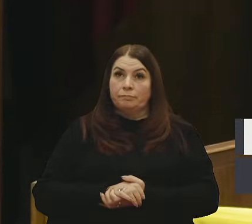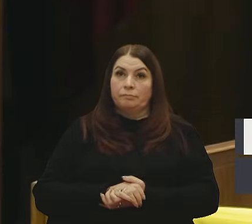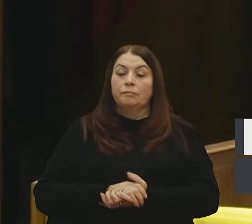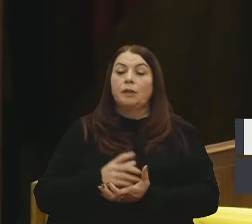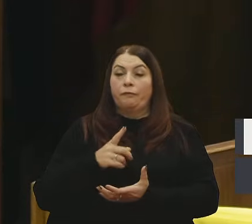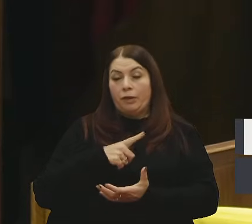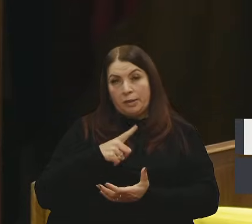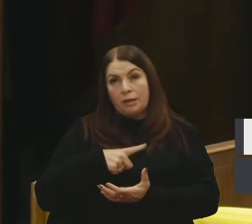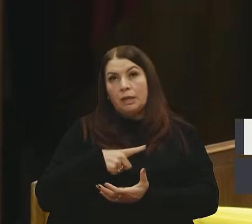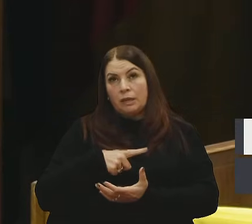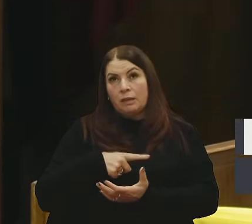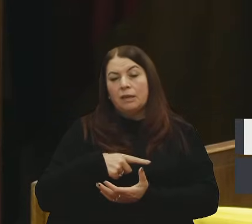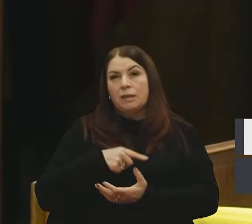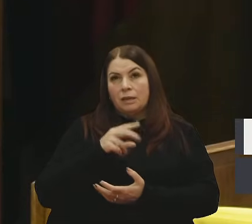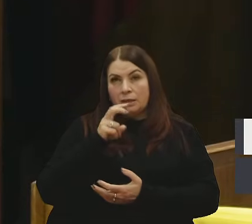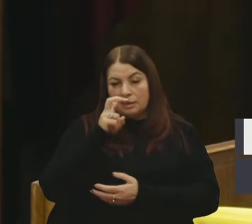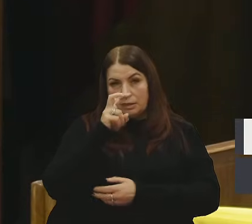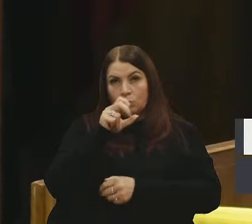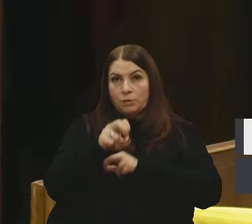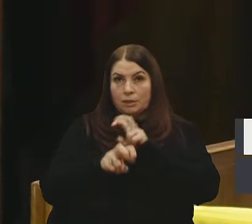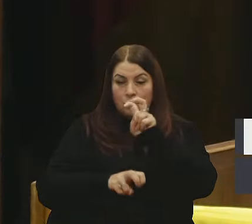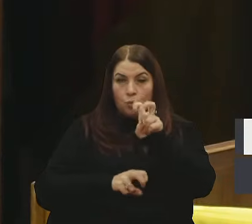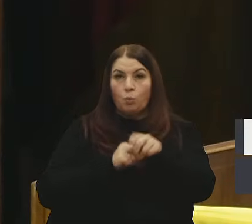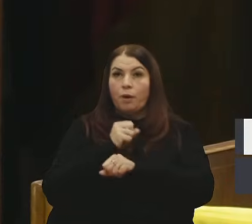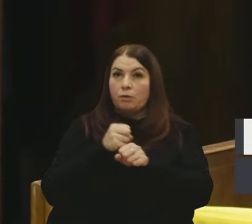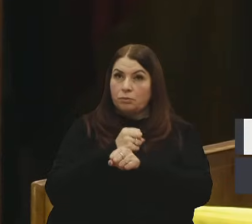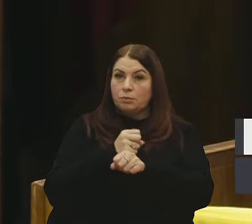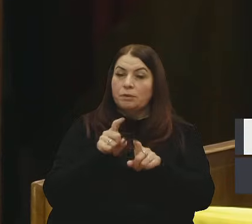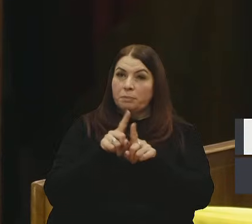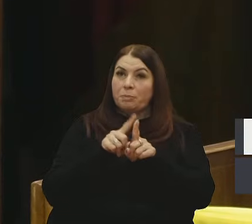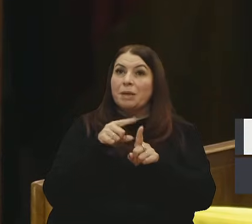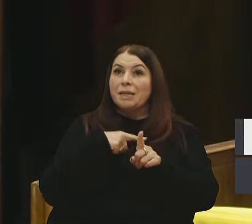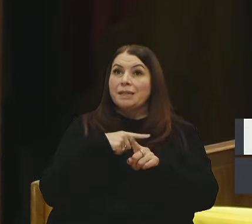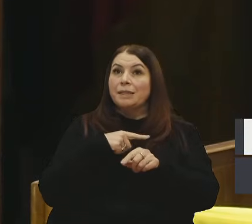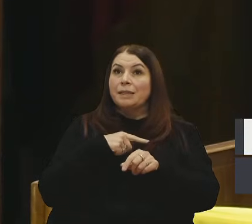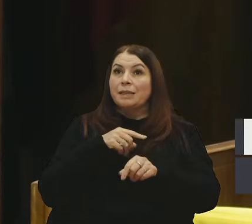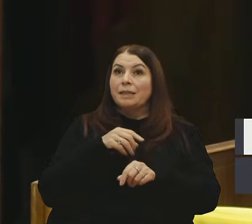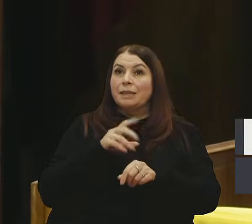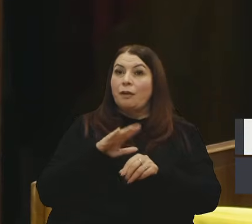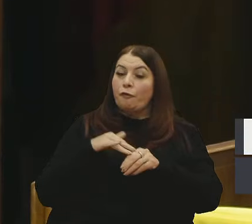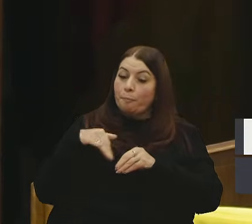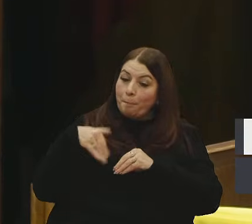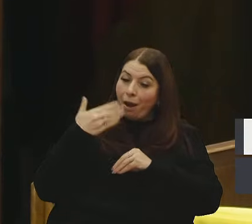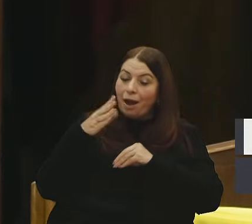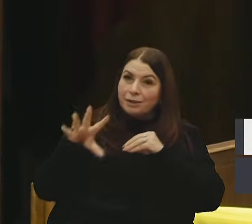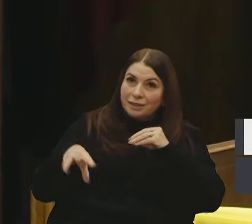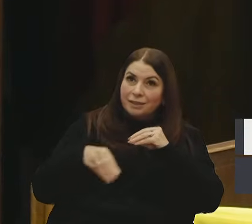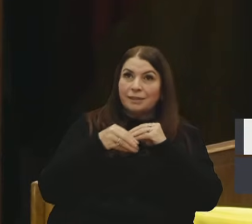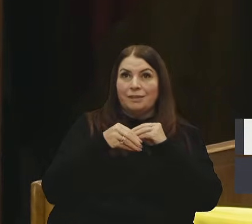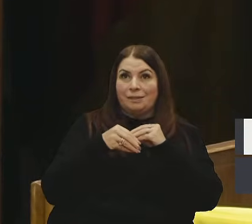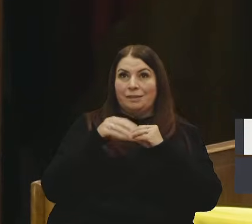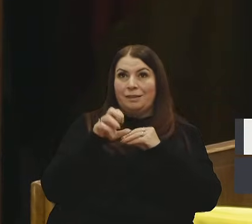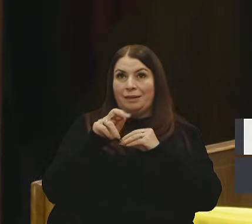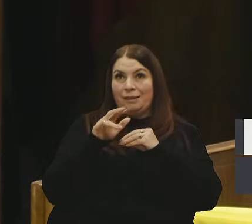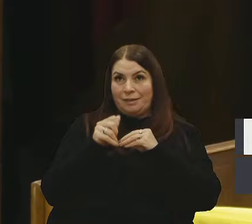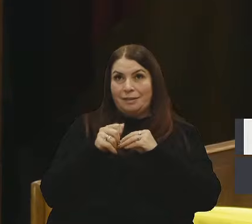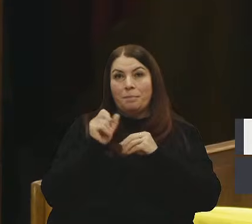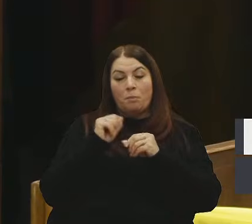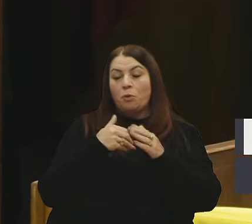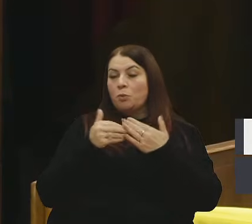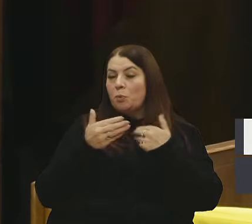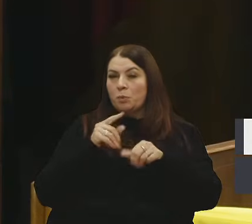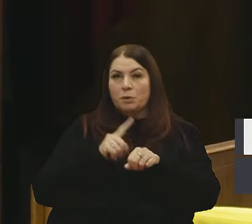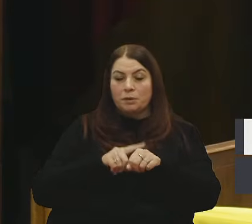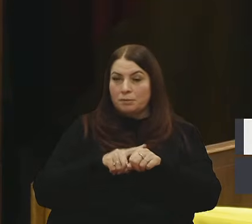ter a quinquenal. E olha que eu não anotei aqui que também tem as extraordinárias. As extraordinárias poderão se dar a qualquer